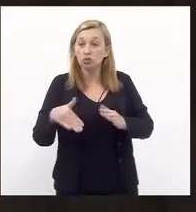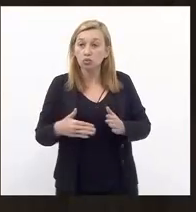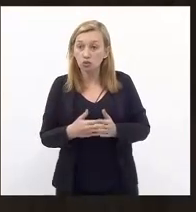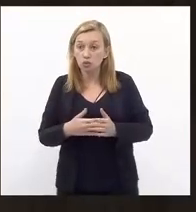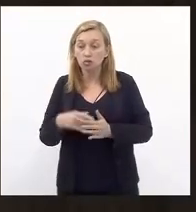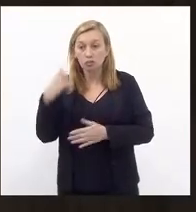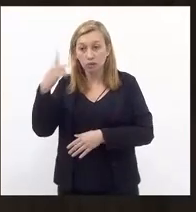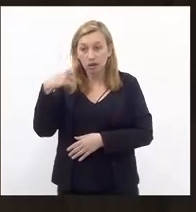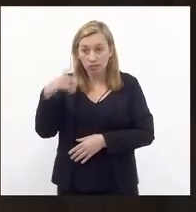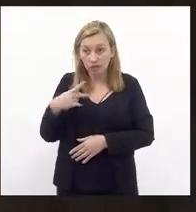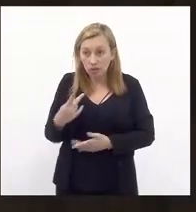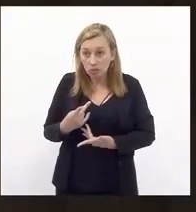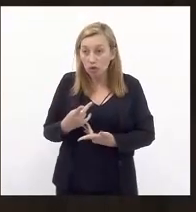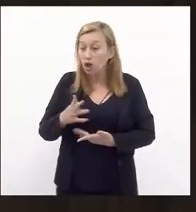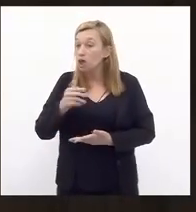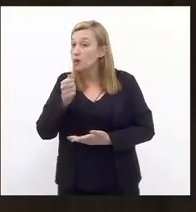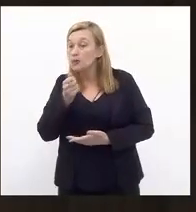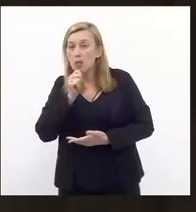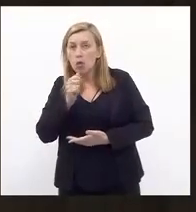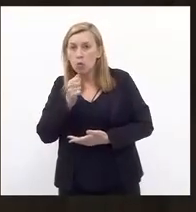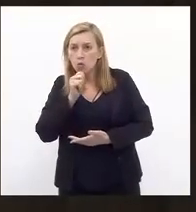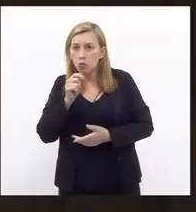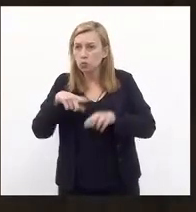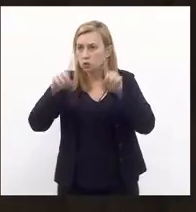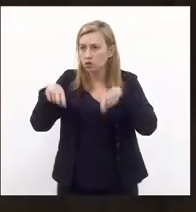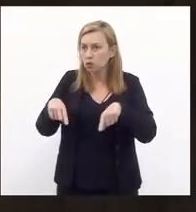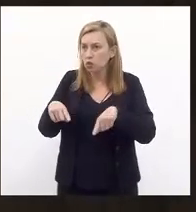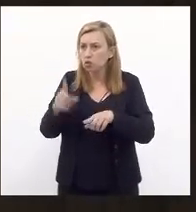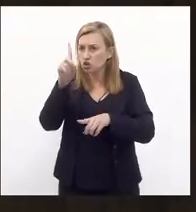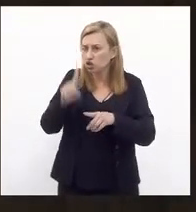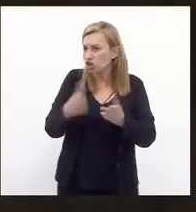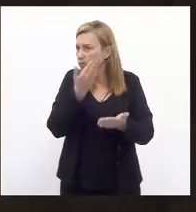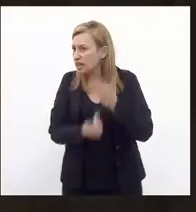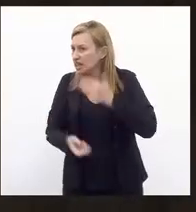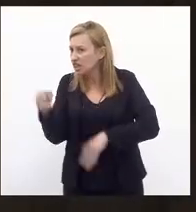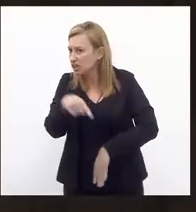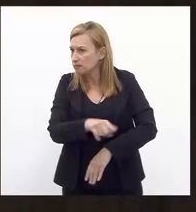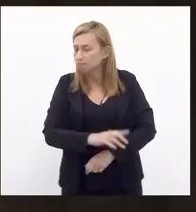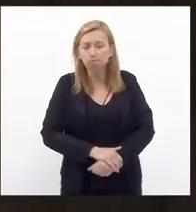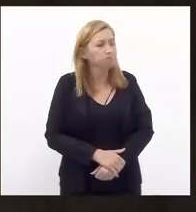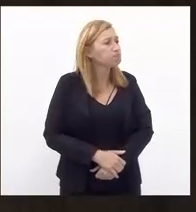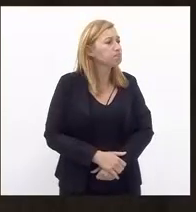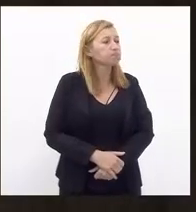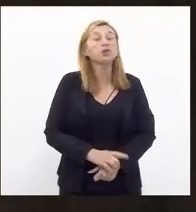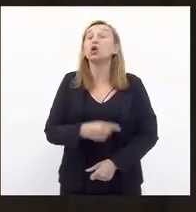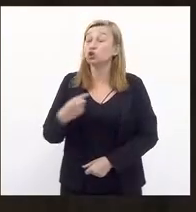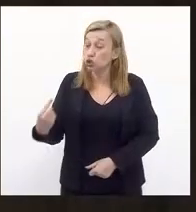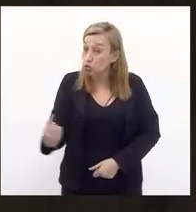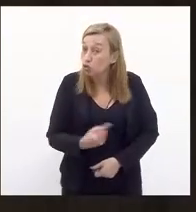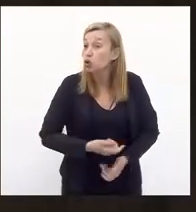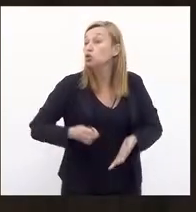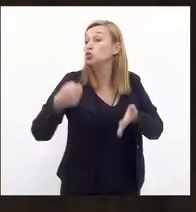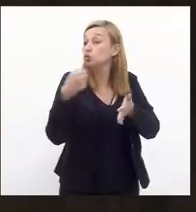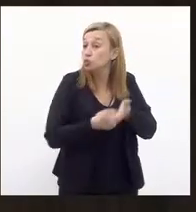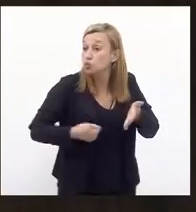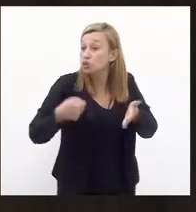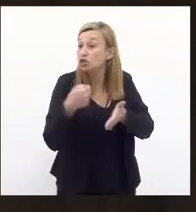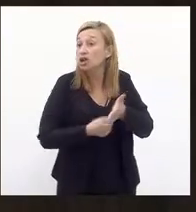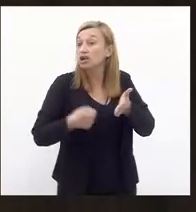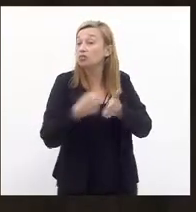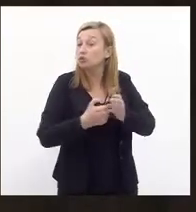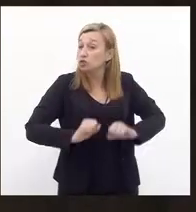uma palavra de voz silence que nenhum servidor eu teria direito perdido aqui dentro nós lutamos para